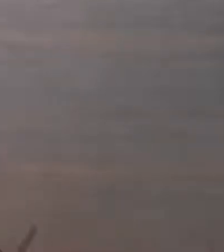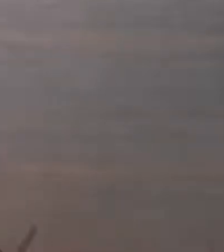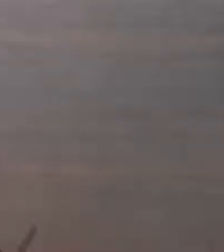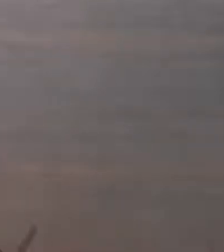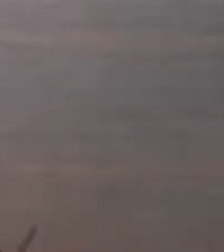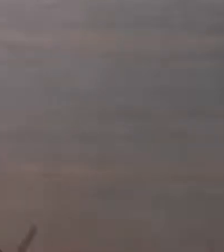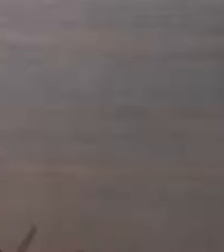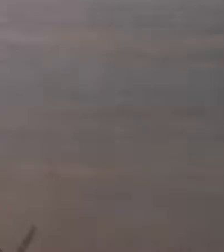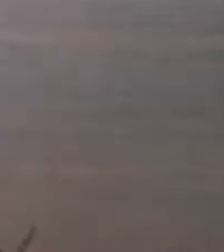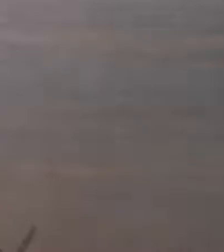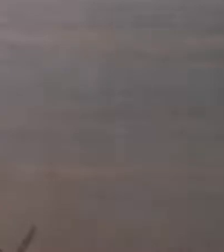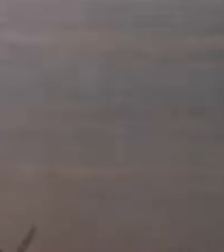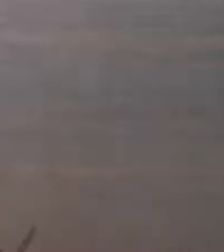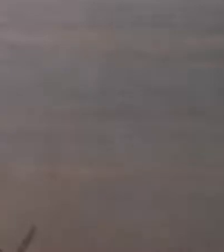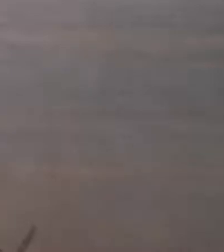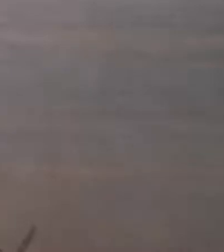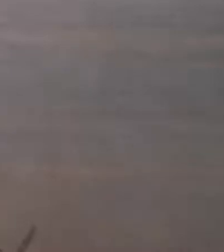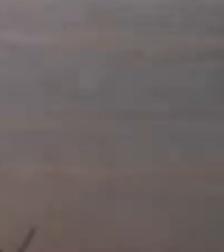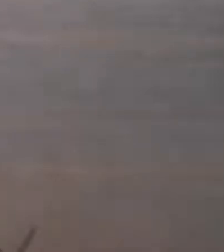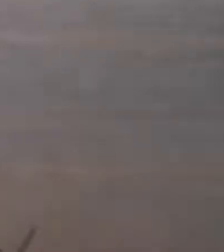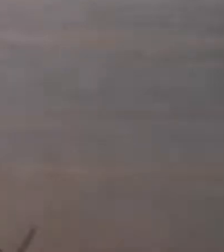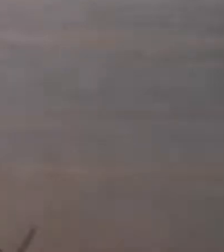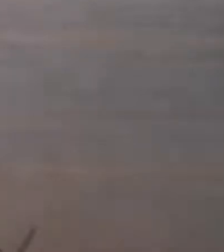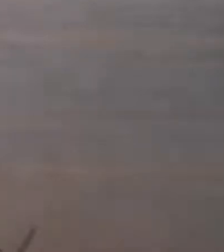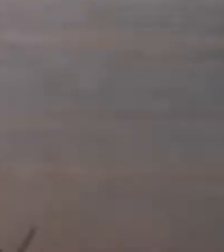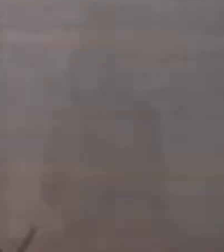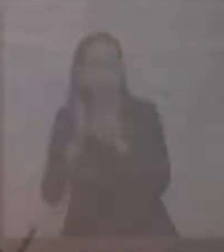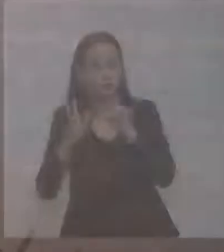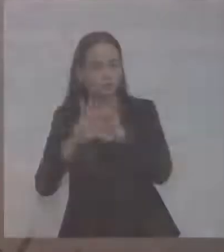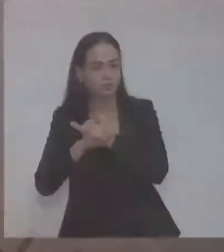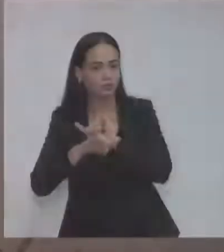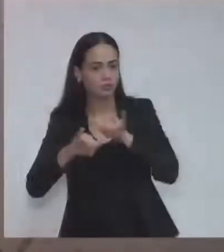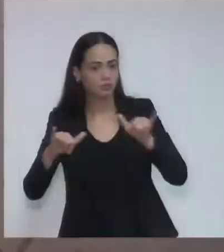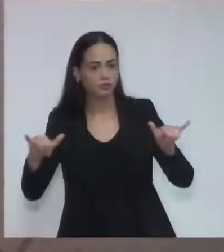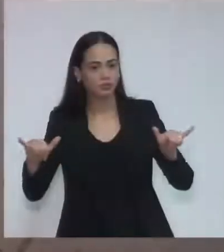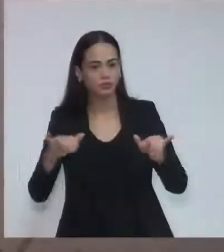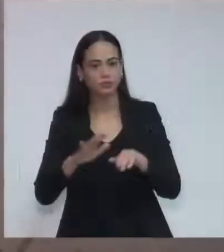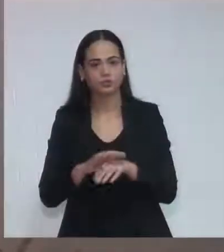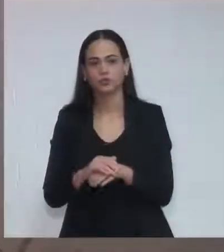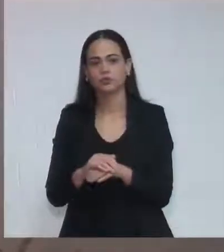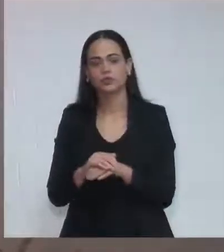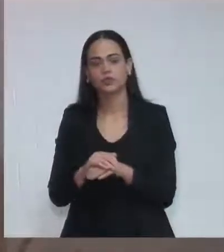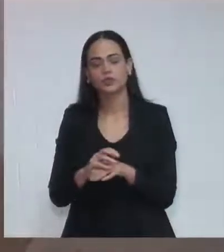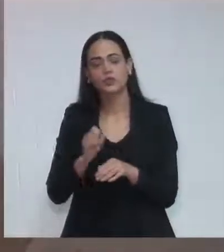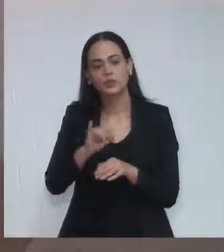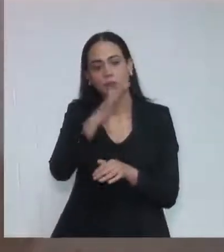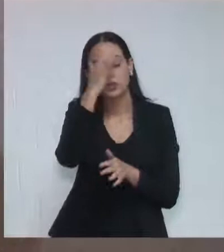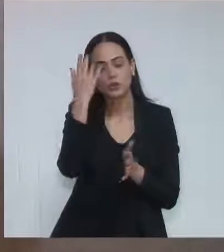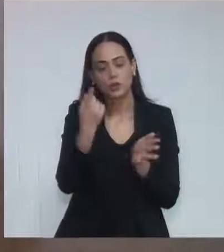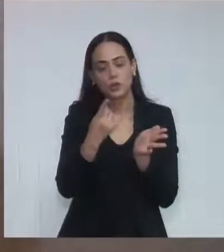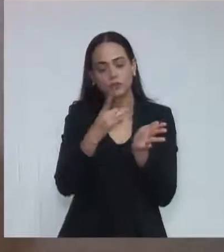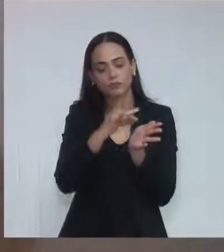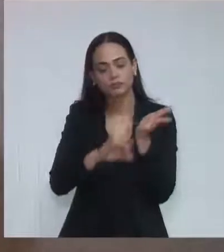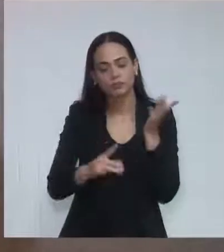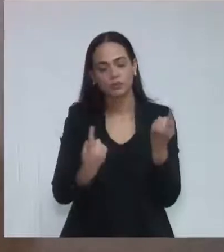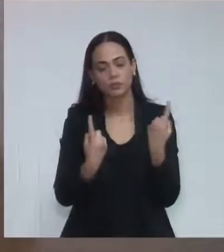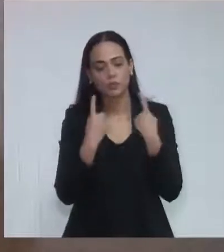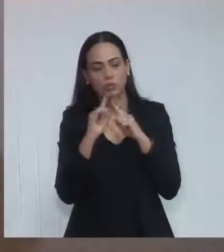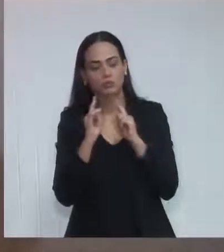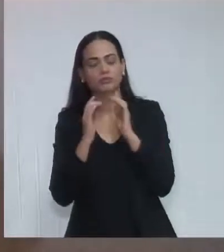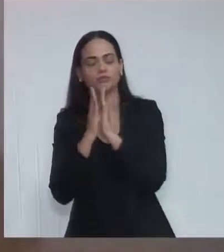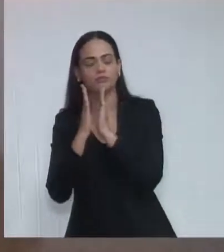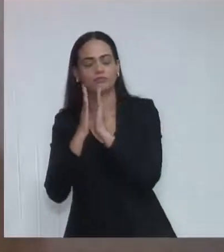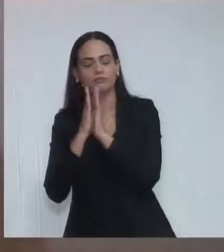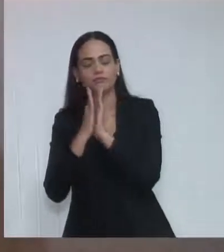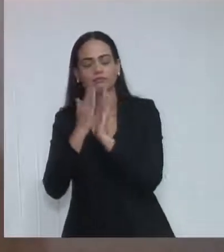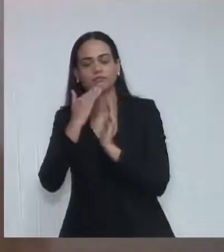Eu, porém, vos digo: amai a vós inimigos, orai pelos que vós perseguem.